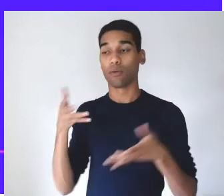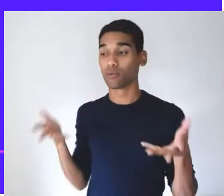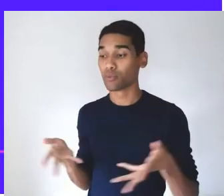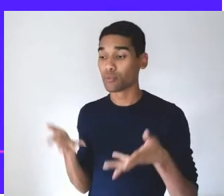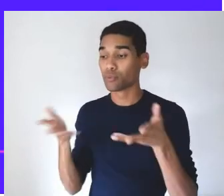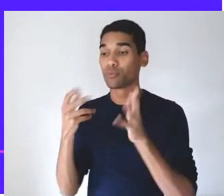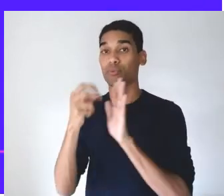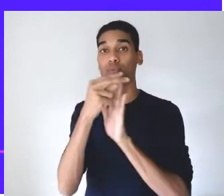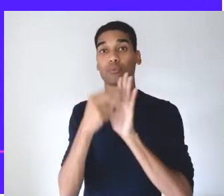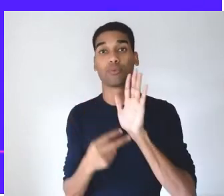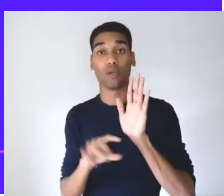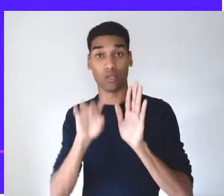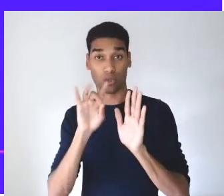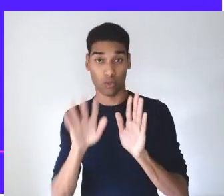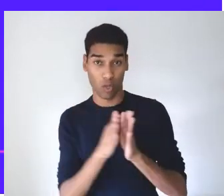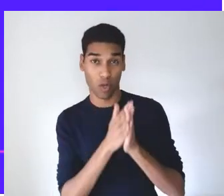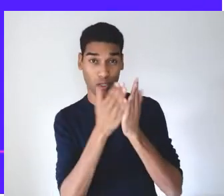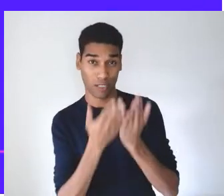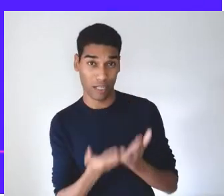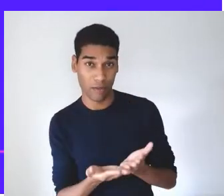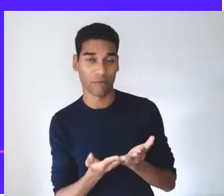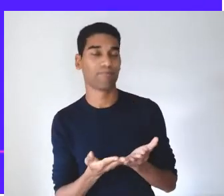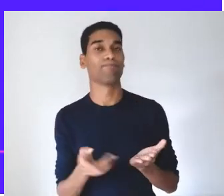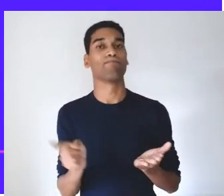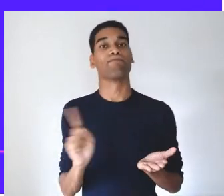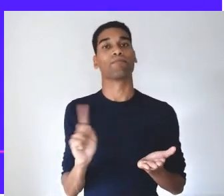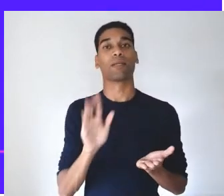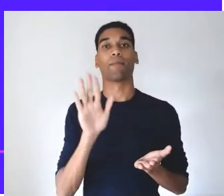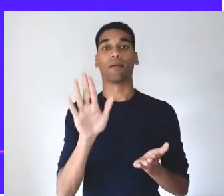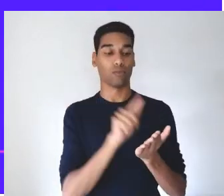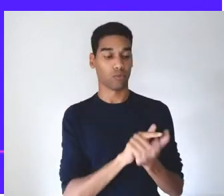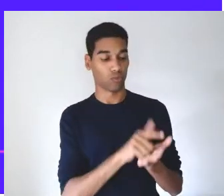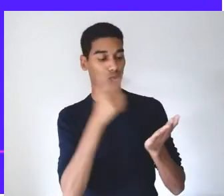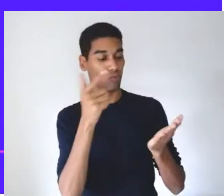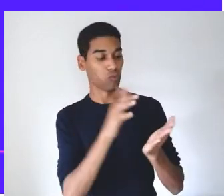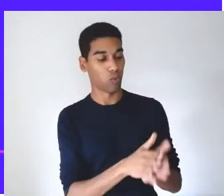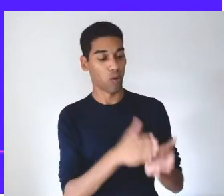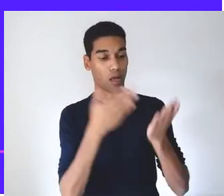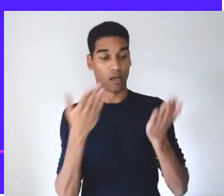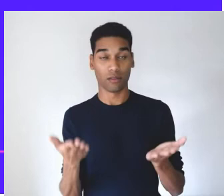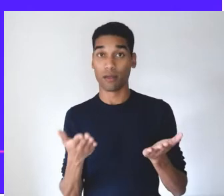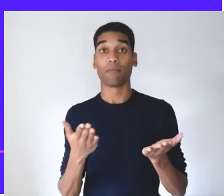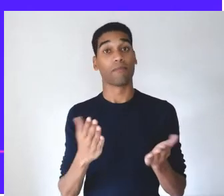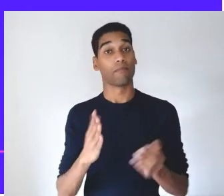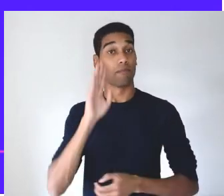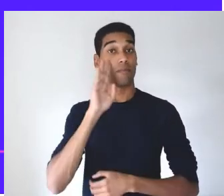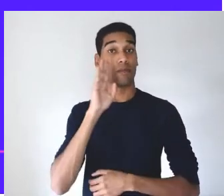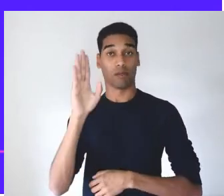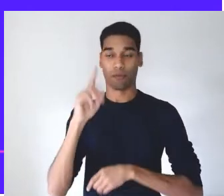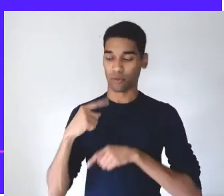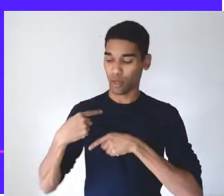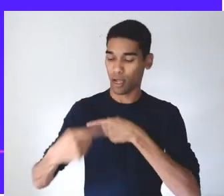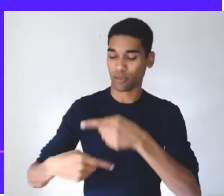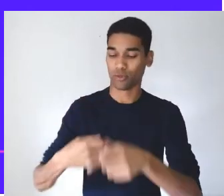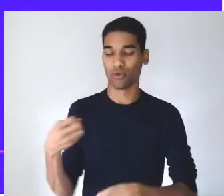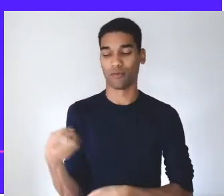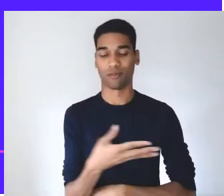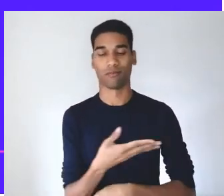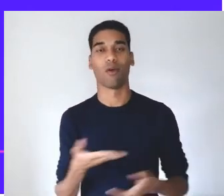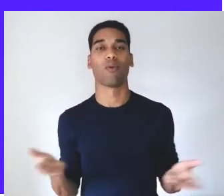mas também de jornalismo, nas novas gerações. Isso é muito importante hoje.